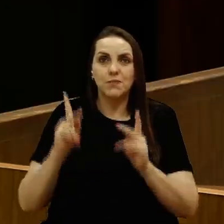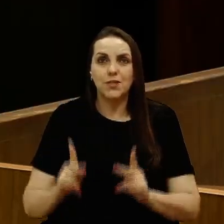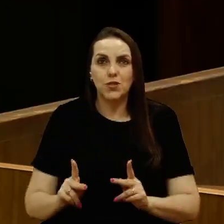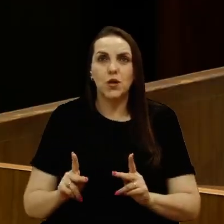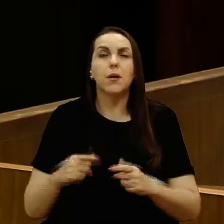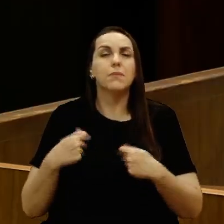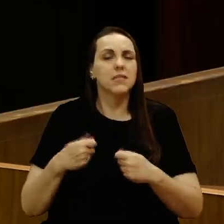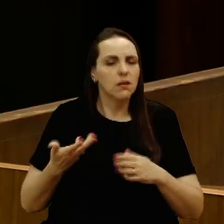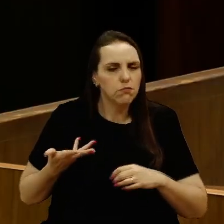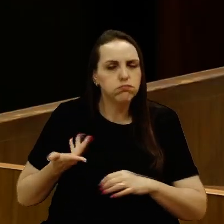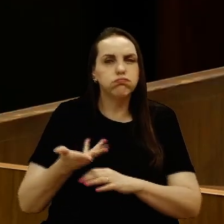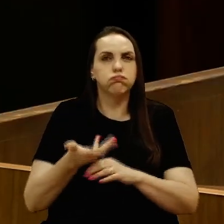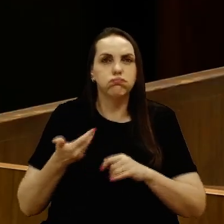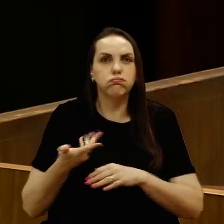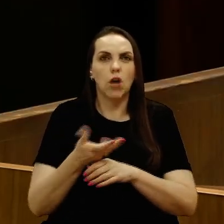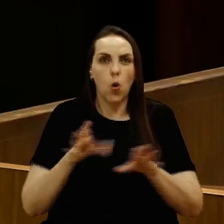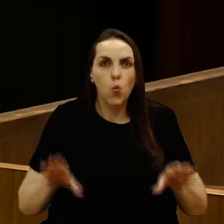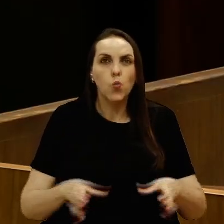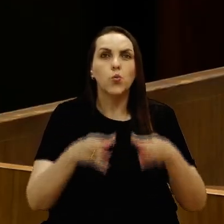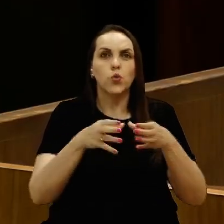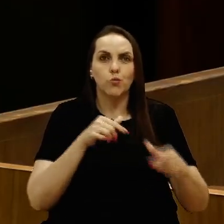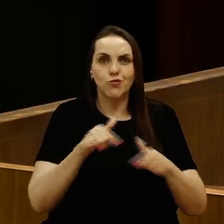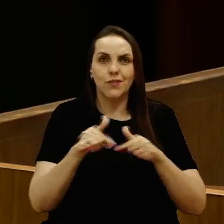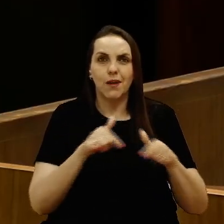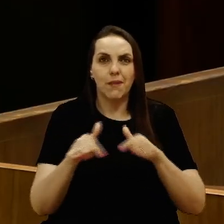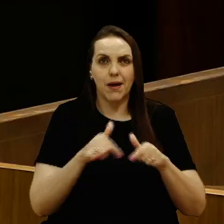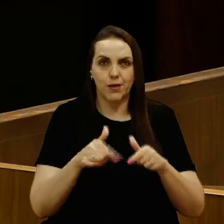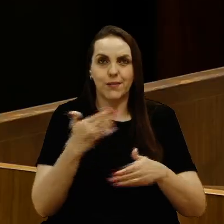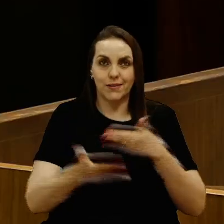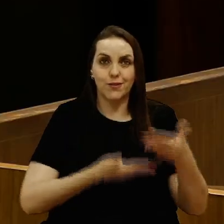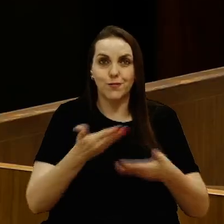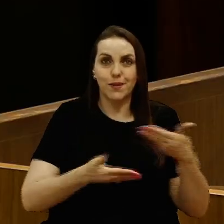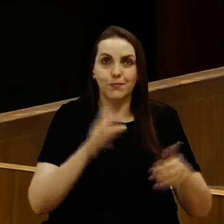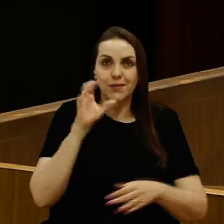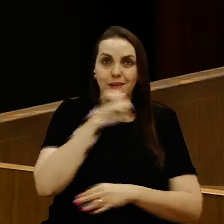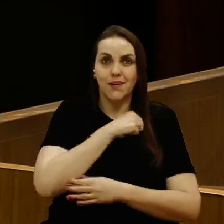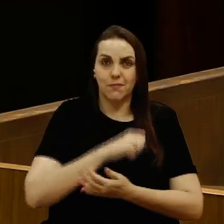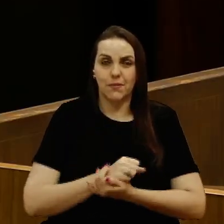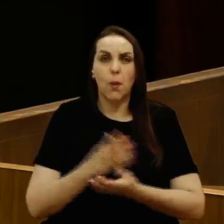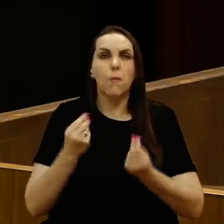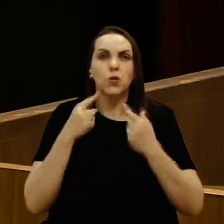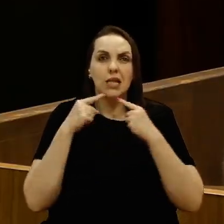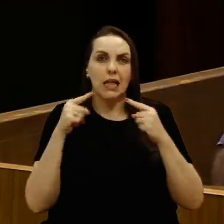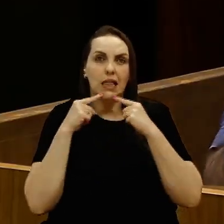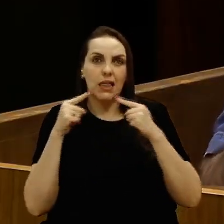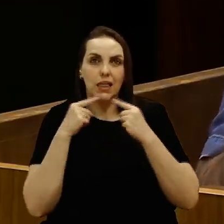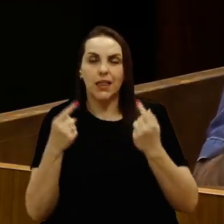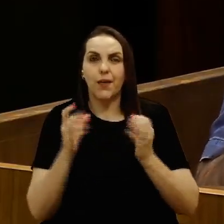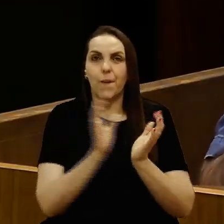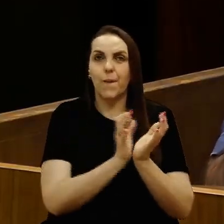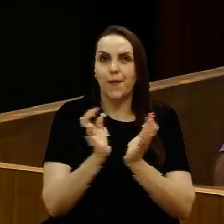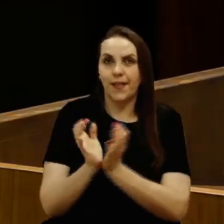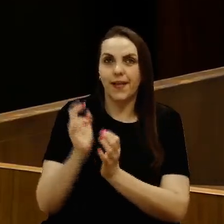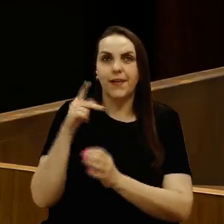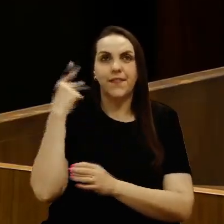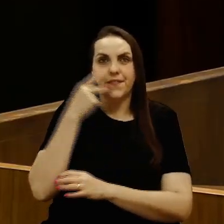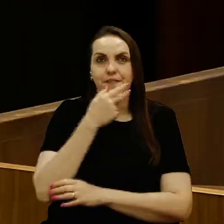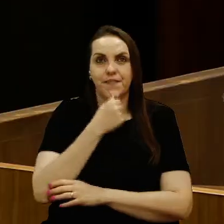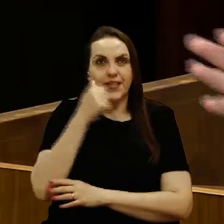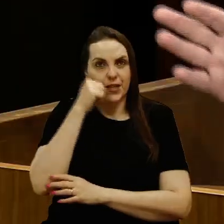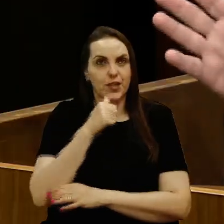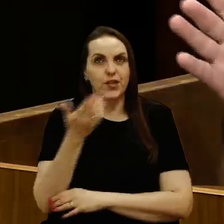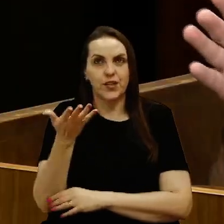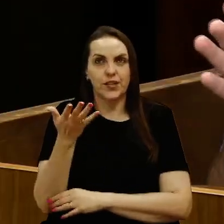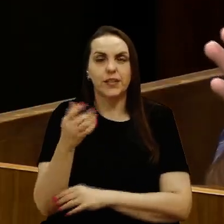mutirão. Então, muitos criticam, colegas vereadores, vereadoras, e eu vi alguns comentários, vereador Moleque, a indústria das